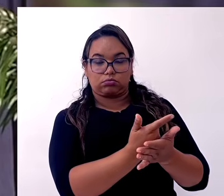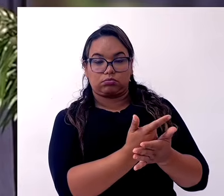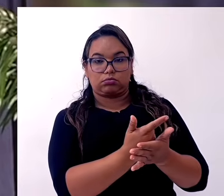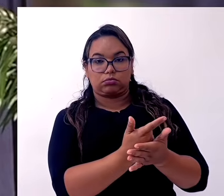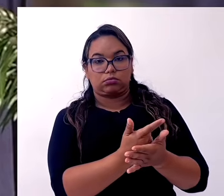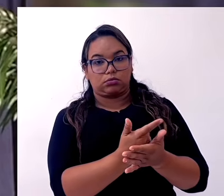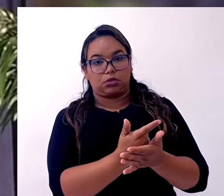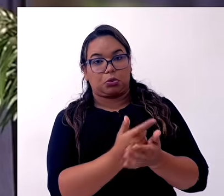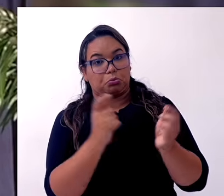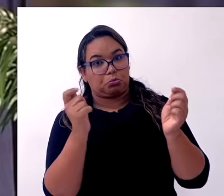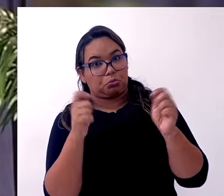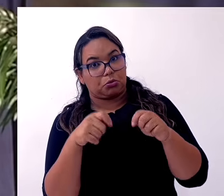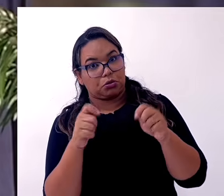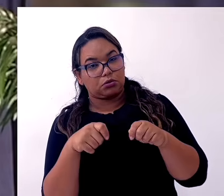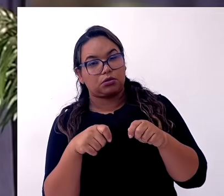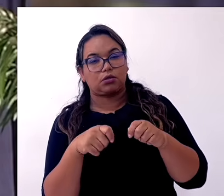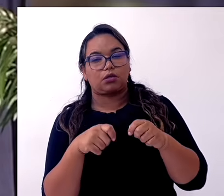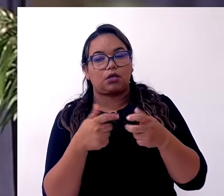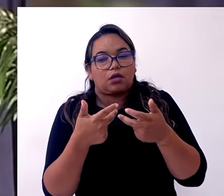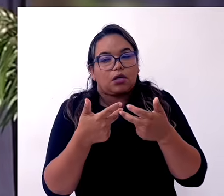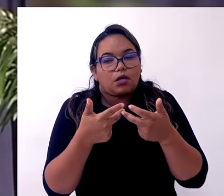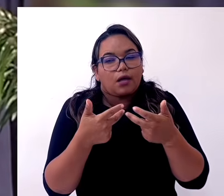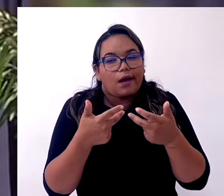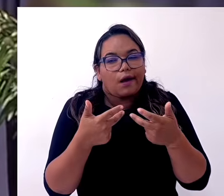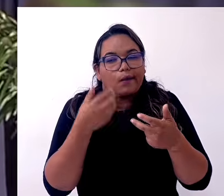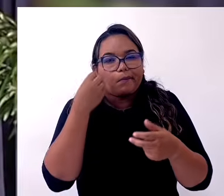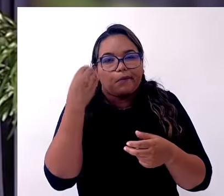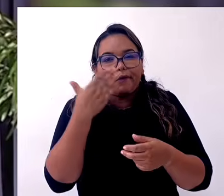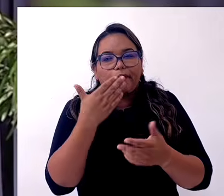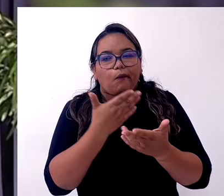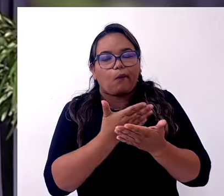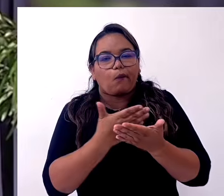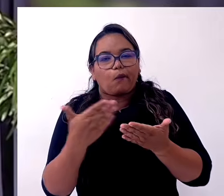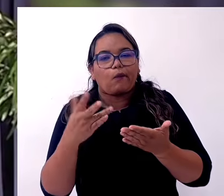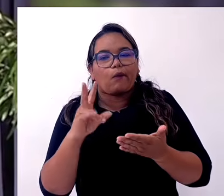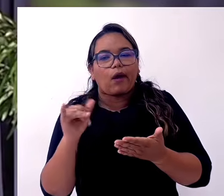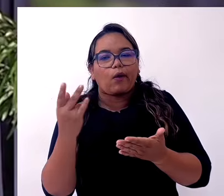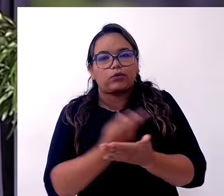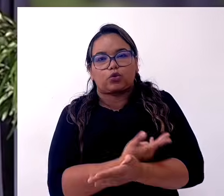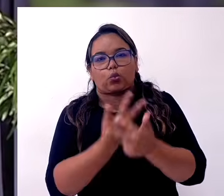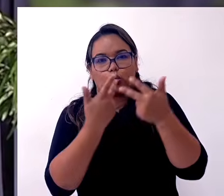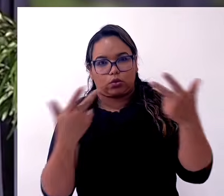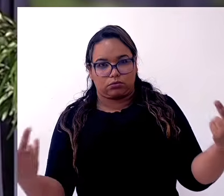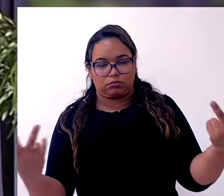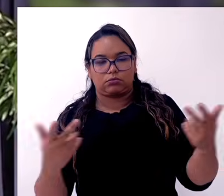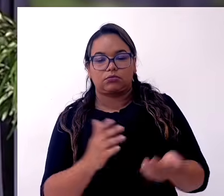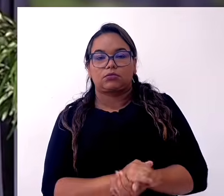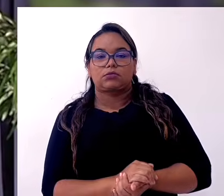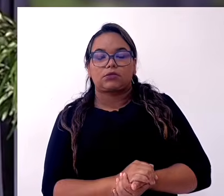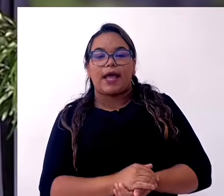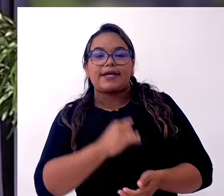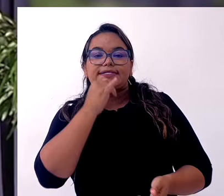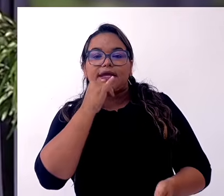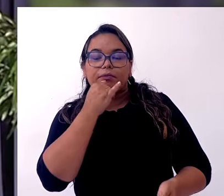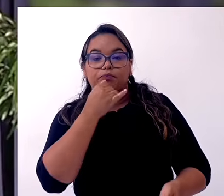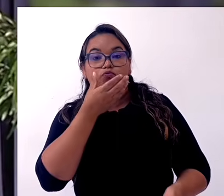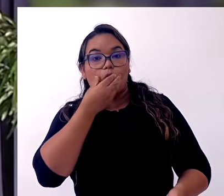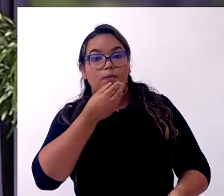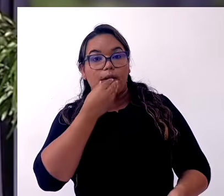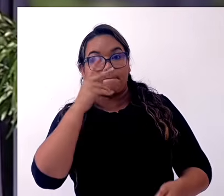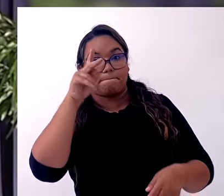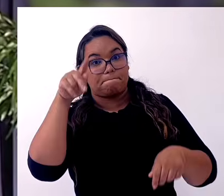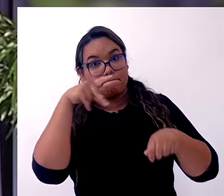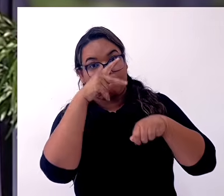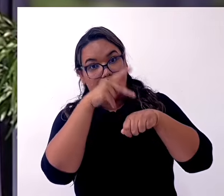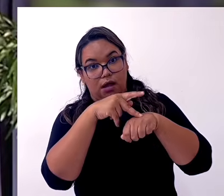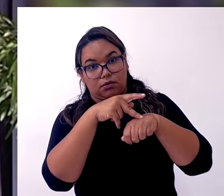caíssem, 3 dias antes, as ações das companhias aéreas tinham sido vendidas numa negociação como